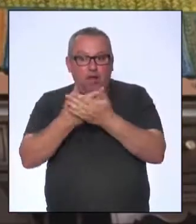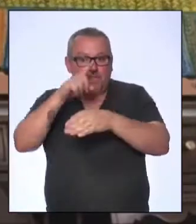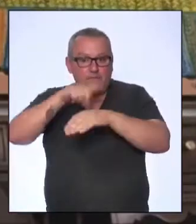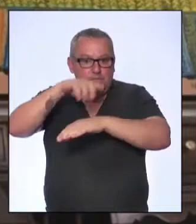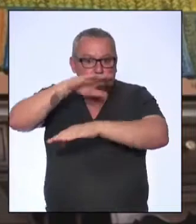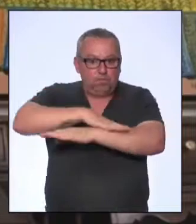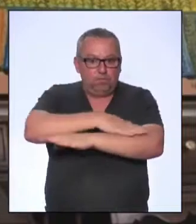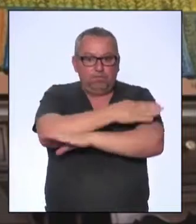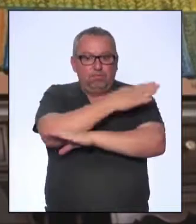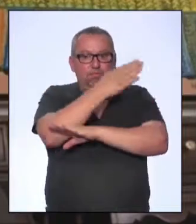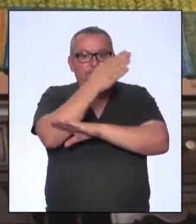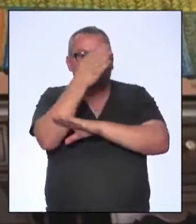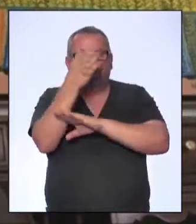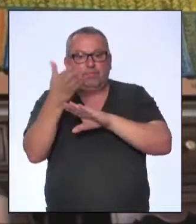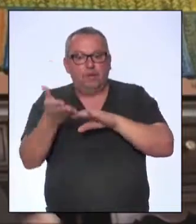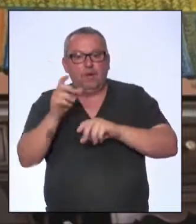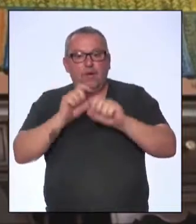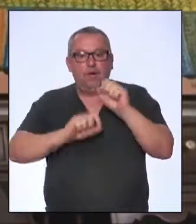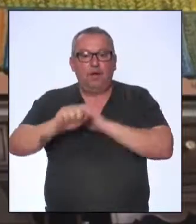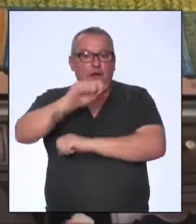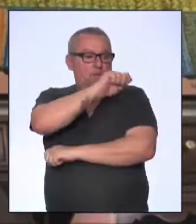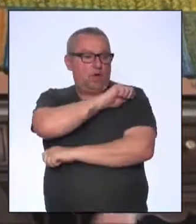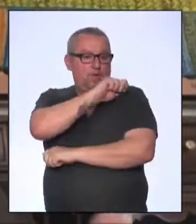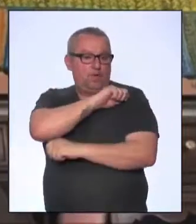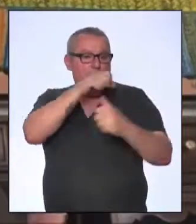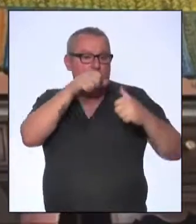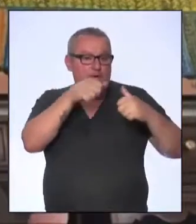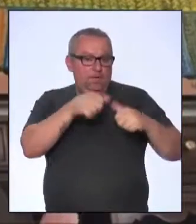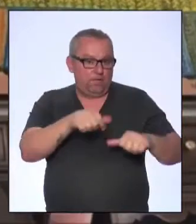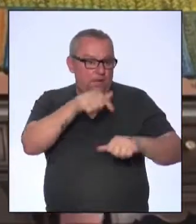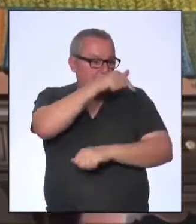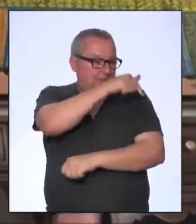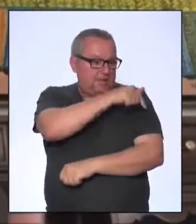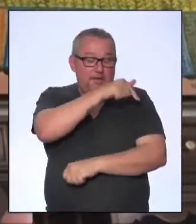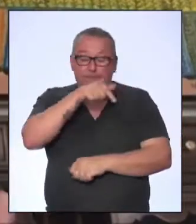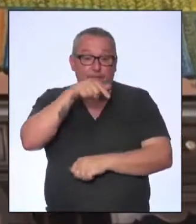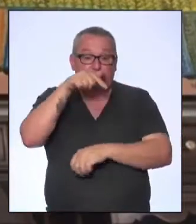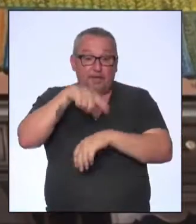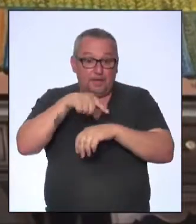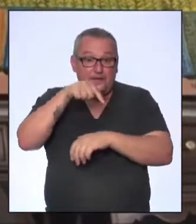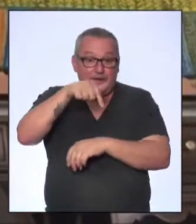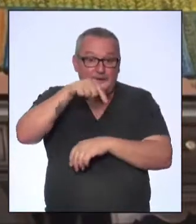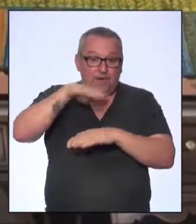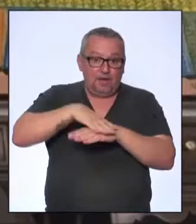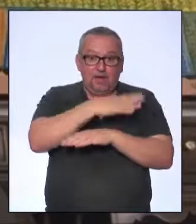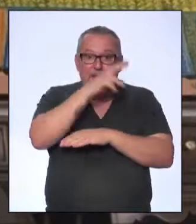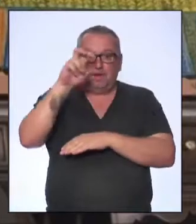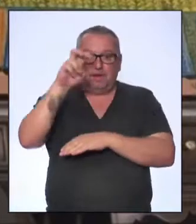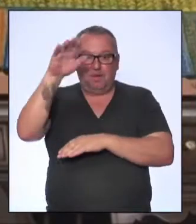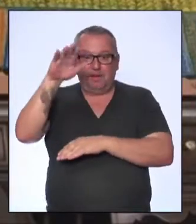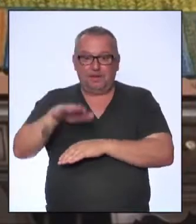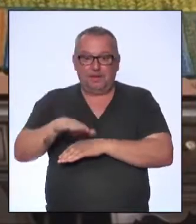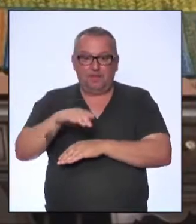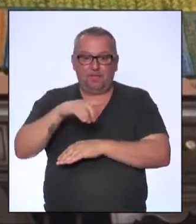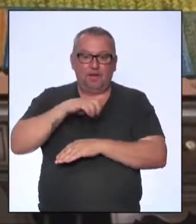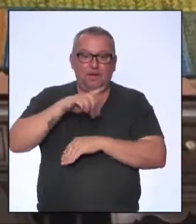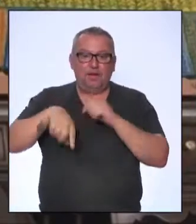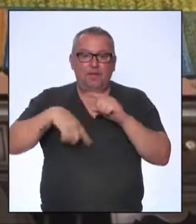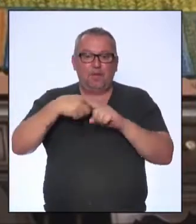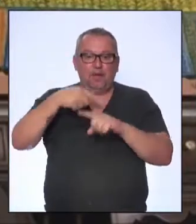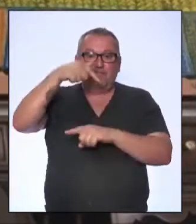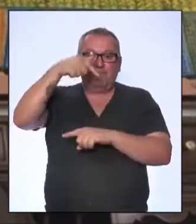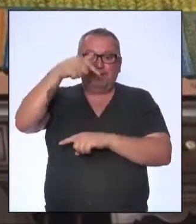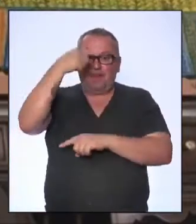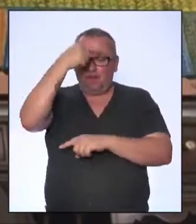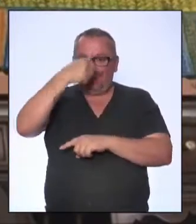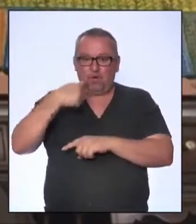é aquela que os alunos ficam na escola de 7 até 4h30, 5 horas, aquela que tem mais de 7 horas